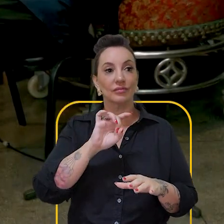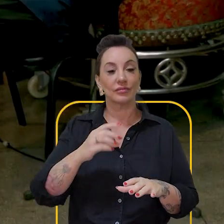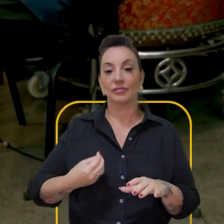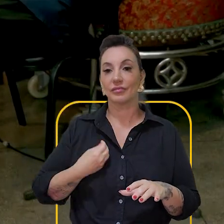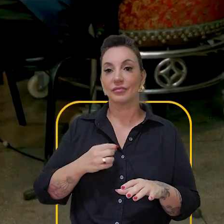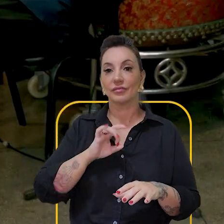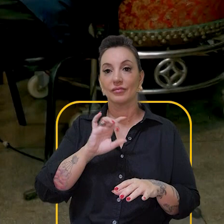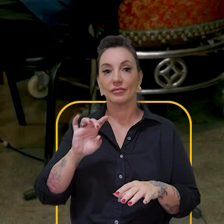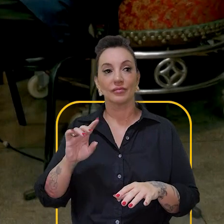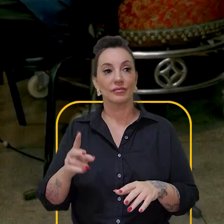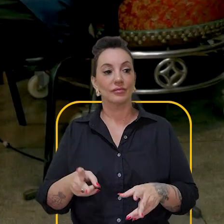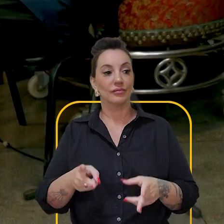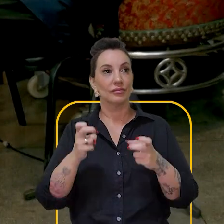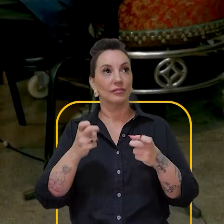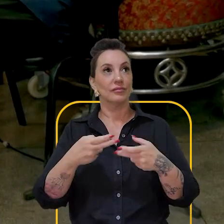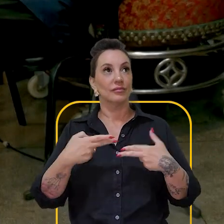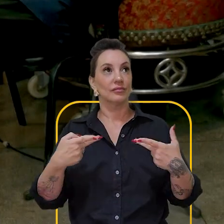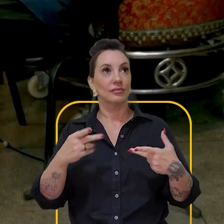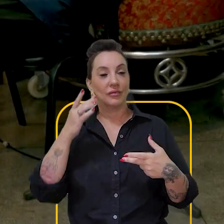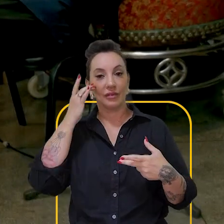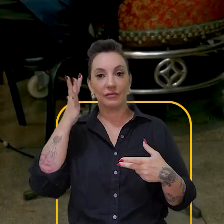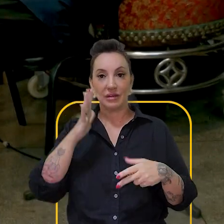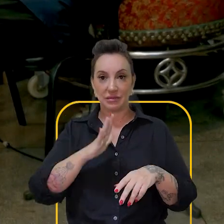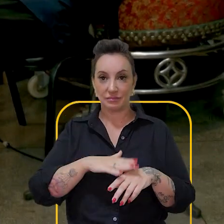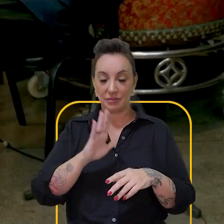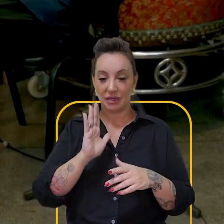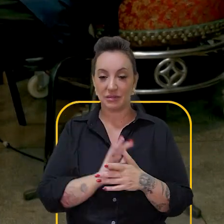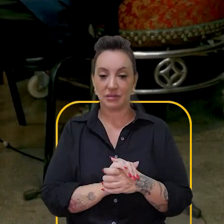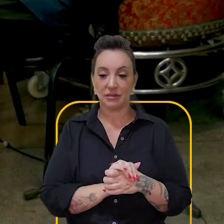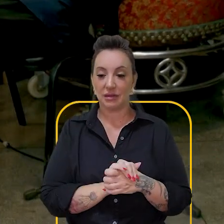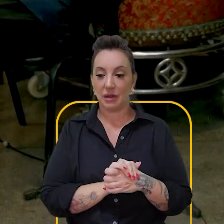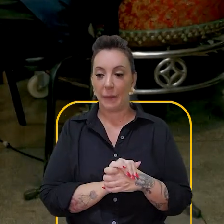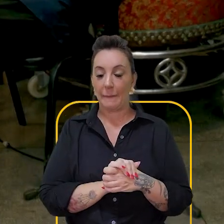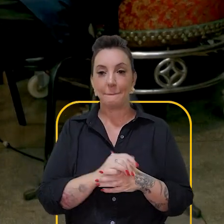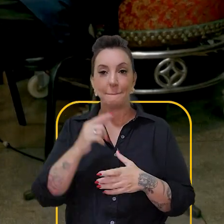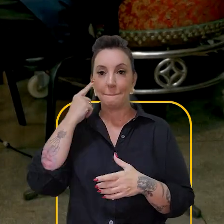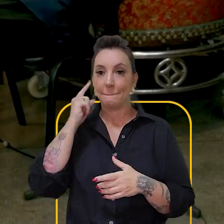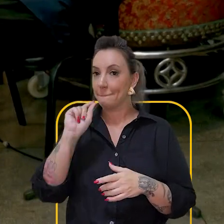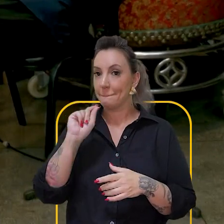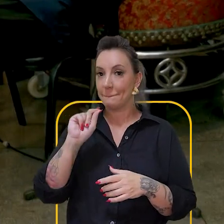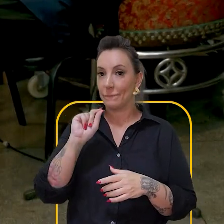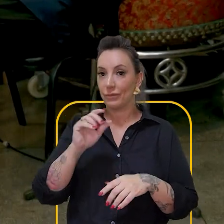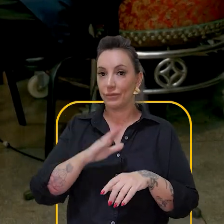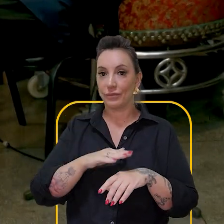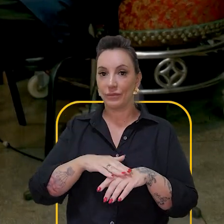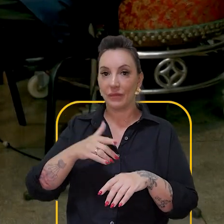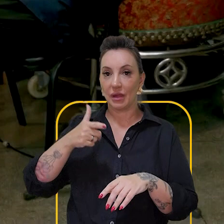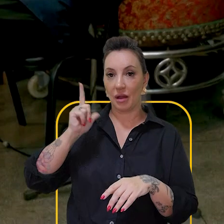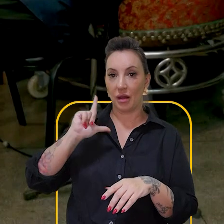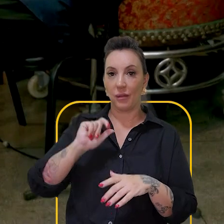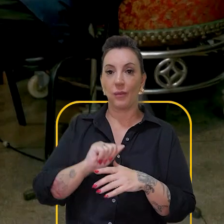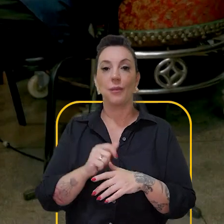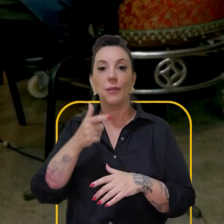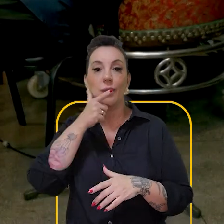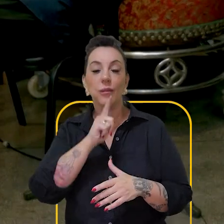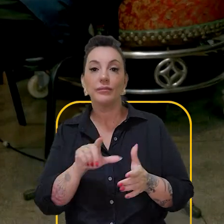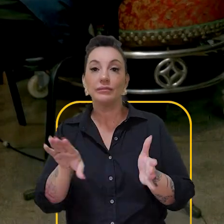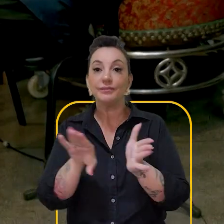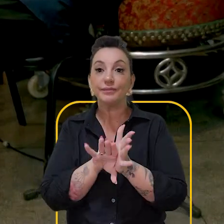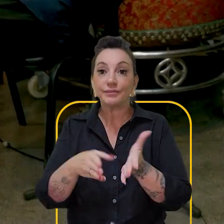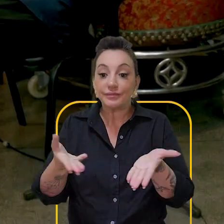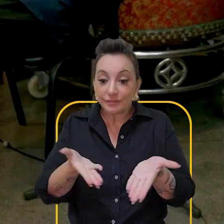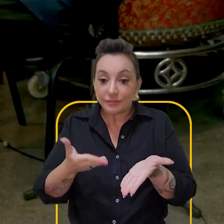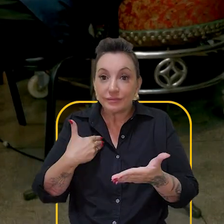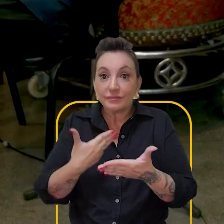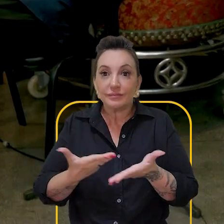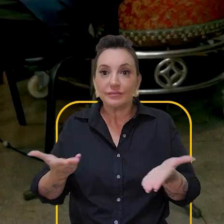cada um passou porque quando você recebe as coisas mais fáceis você não pensa naquilo que foi feito antes para chegar